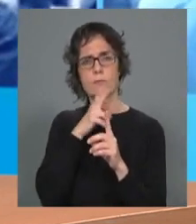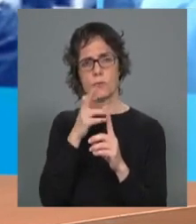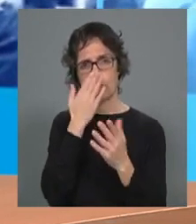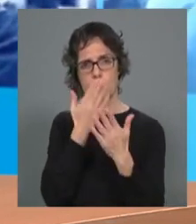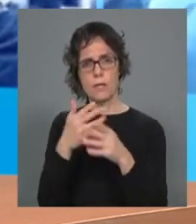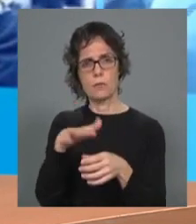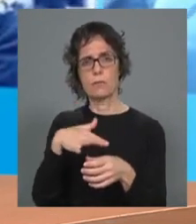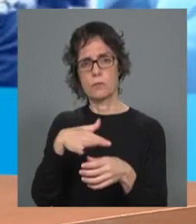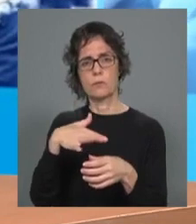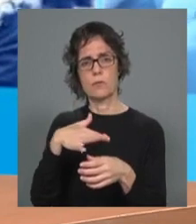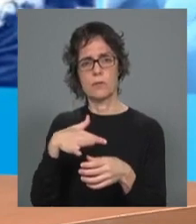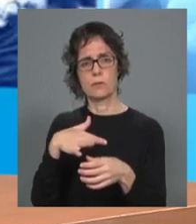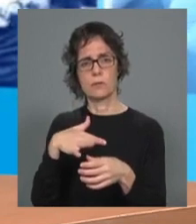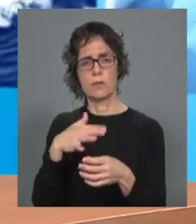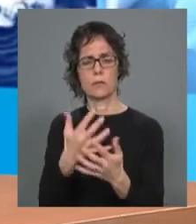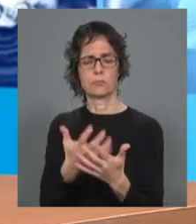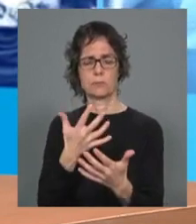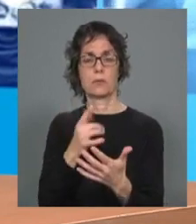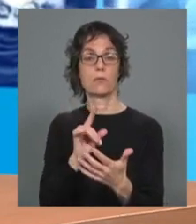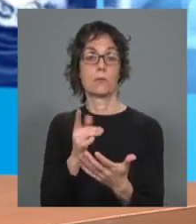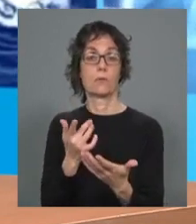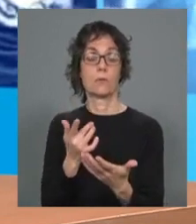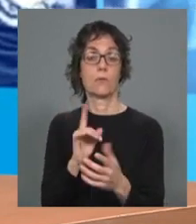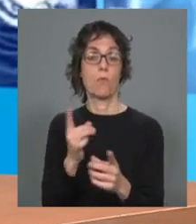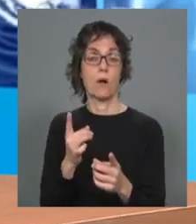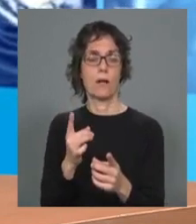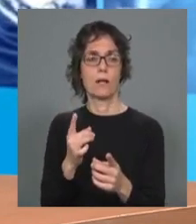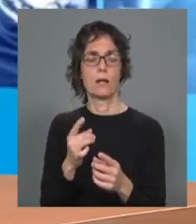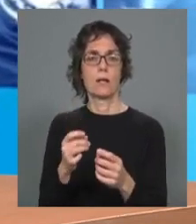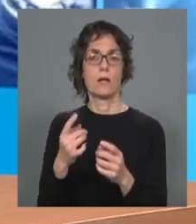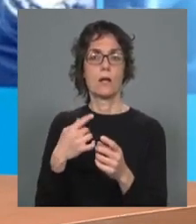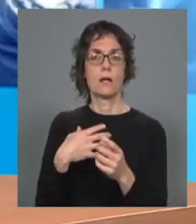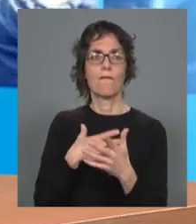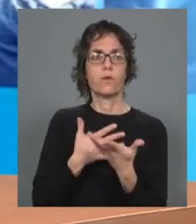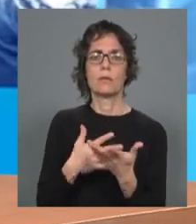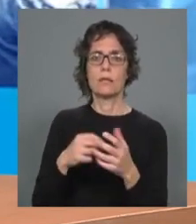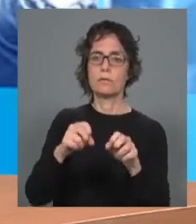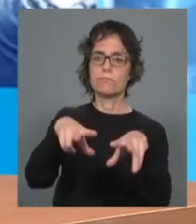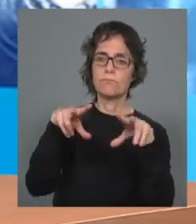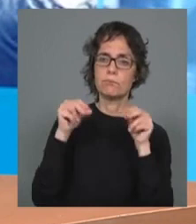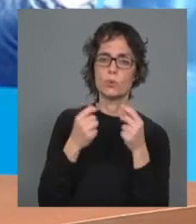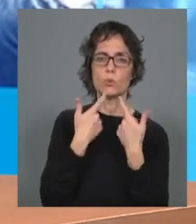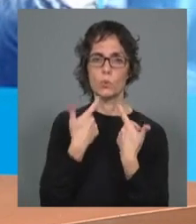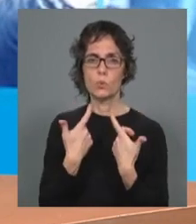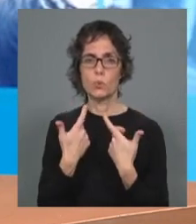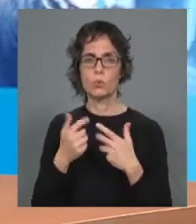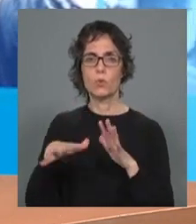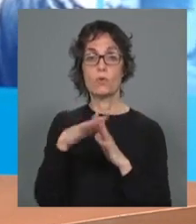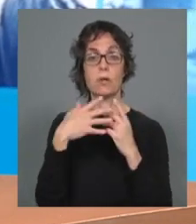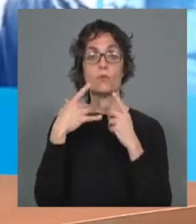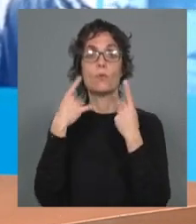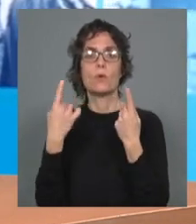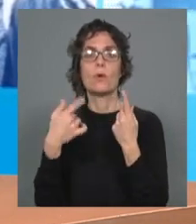apercebemos que, de facto, havia esta tentativa de desinfecção dos locais, dos espaços públicos, mas as